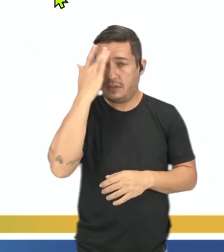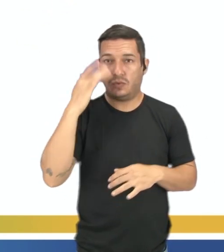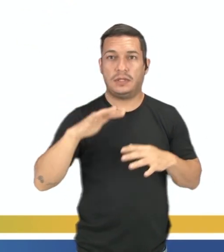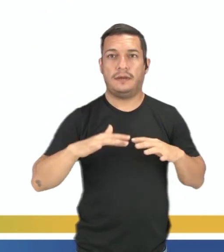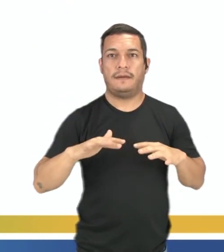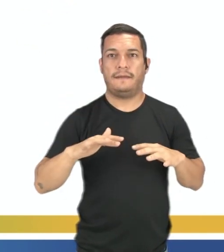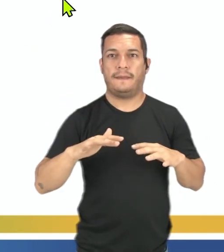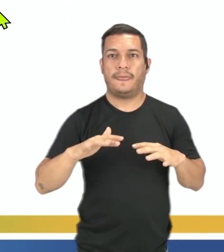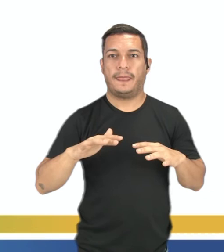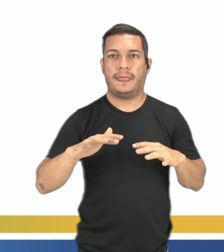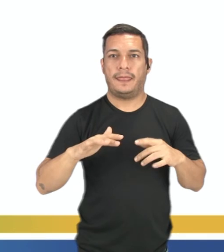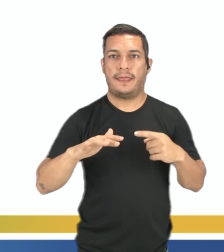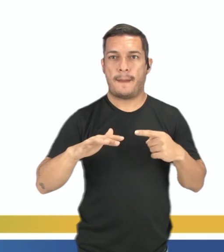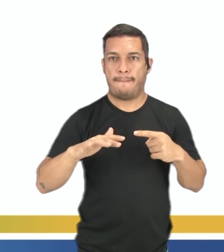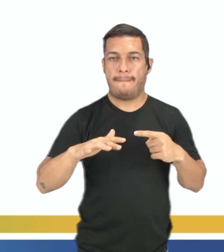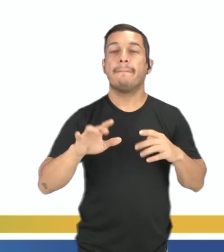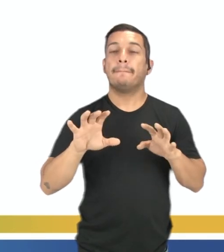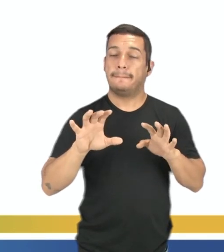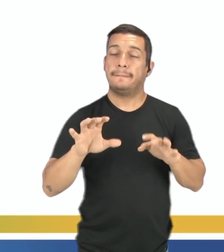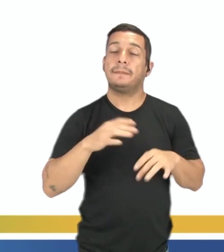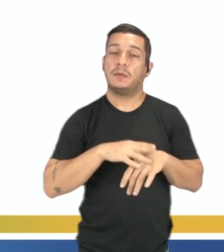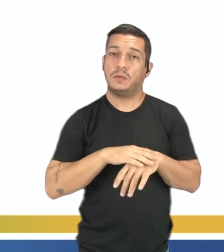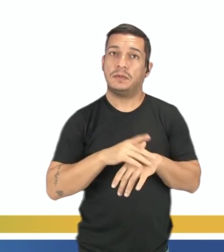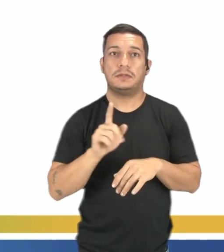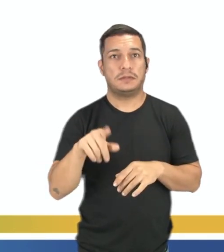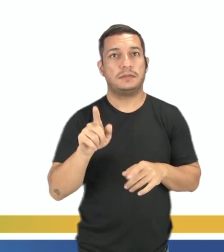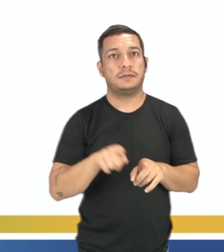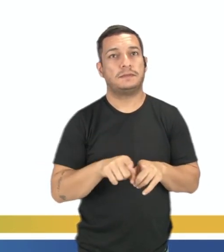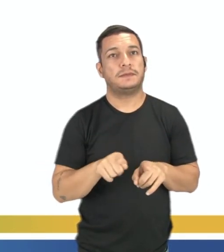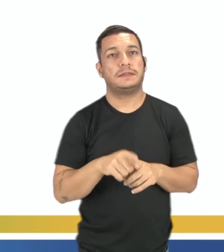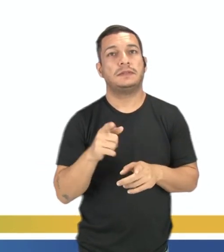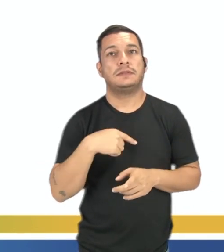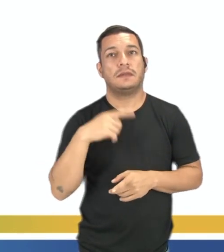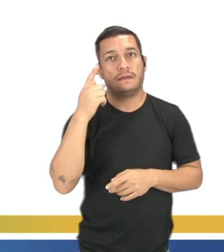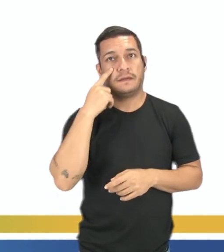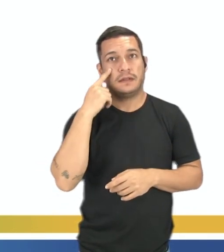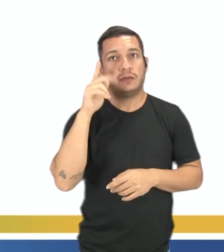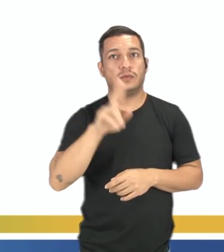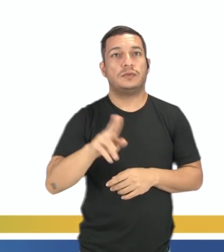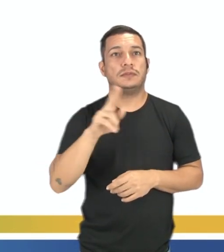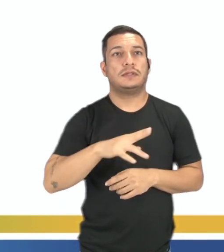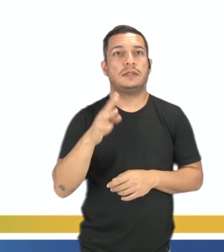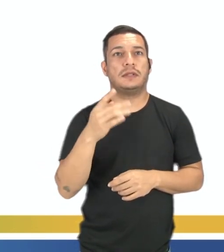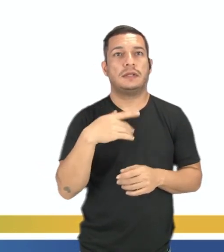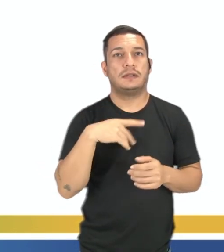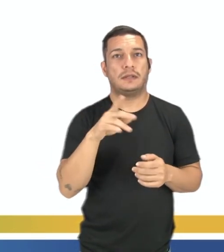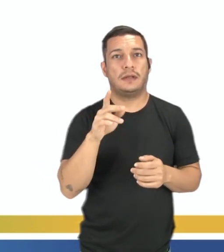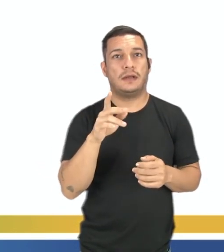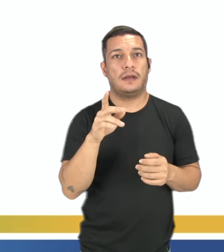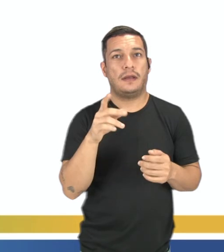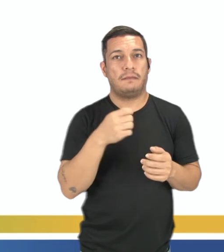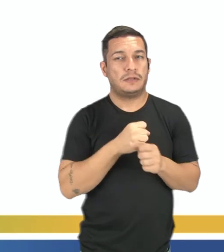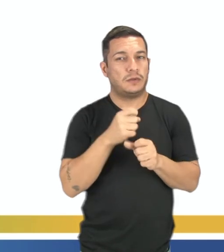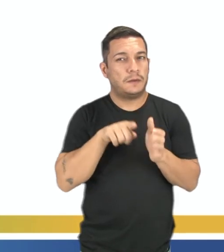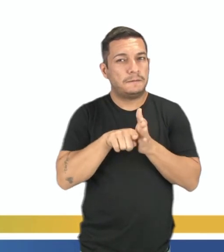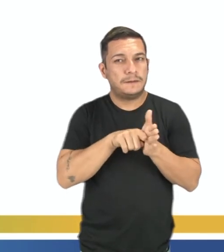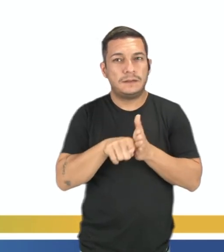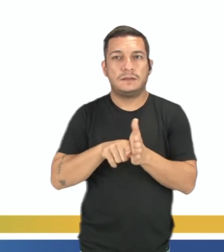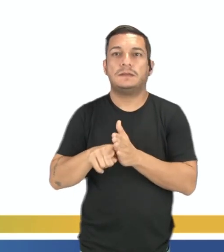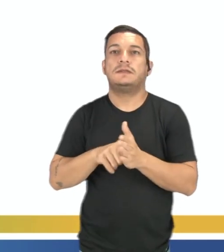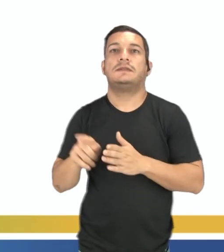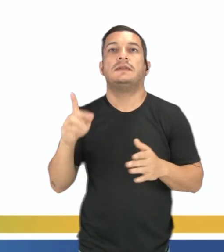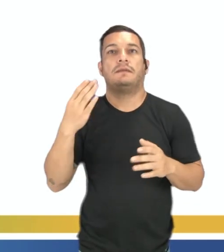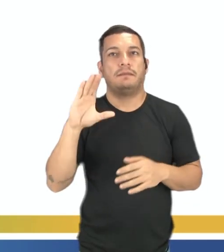continuar analisando aqui ó usado há quatro milênios por algumas outras orientais apenas nos últimos anos passou a ser investigado pela